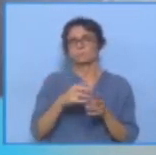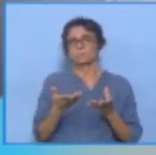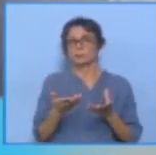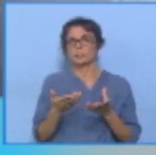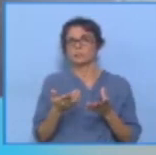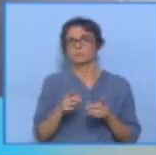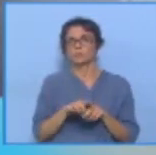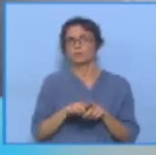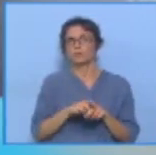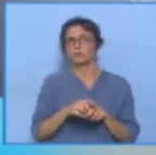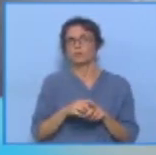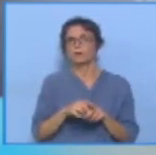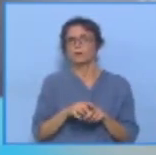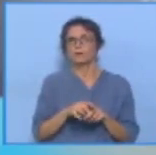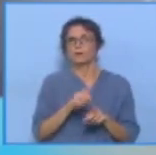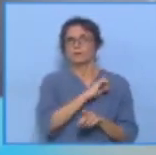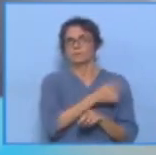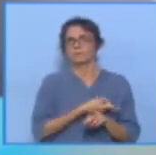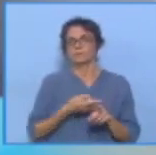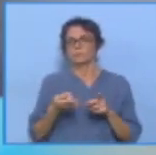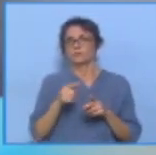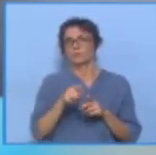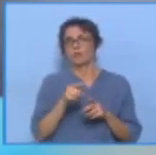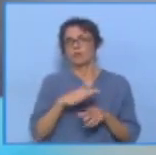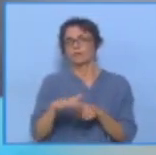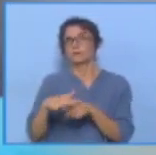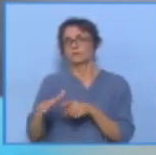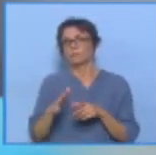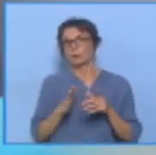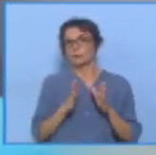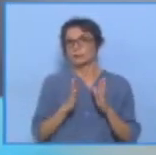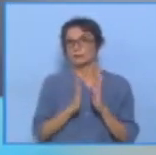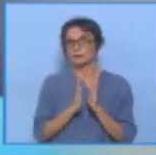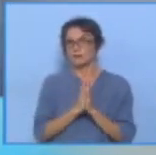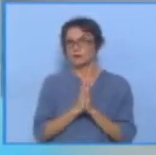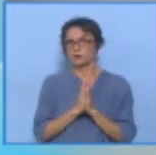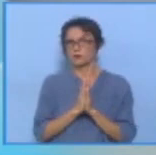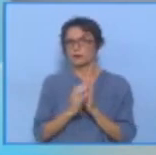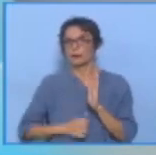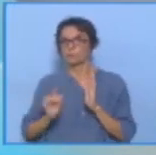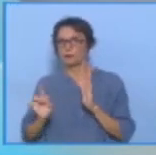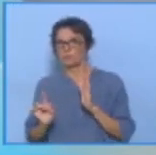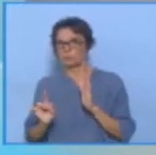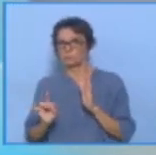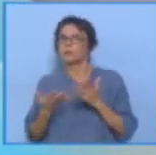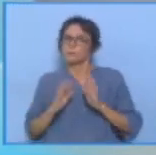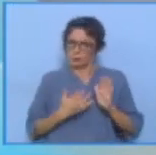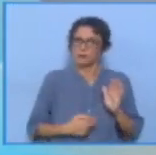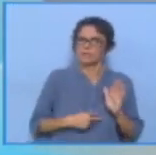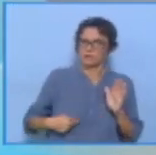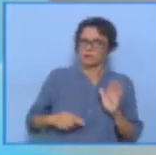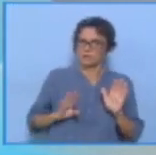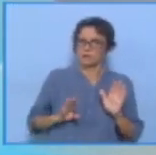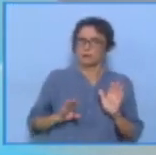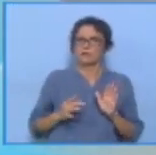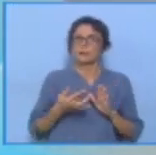poder político no Brasil também vai tendo uma influência religiosa não católica, embora cristã. Portanto, isso para mim vai ser o mais delicado